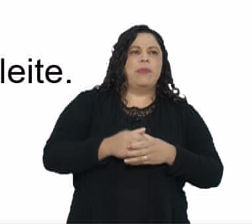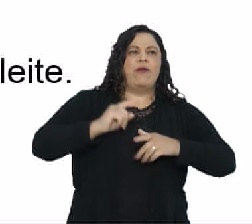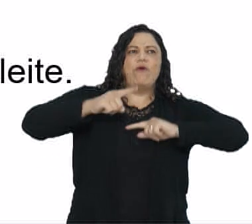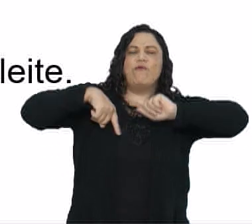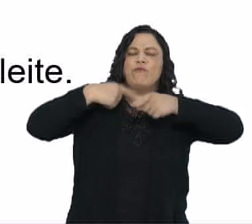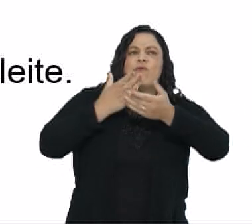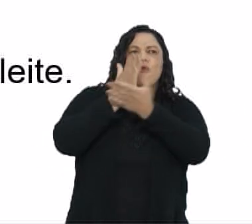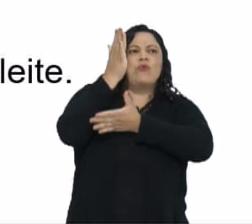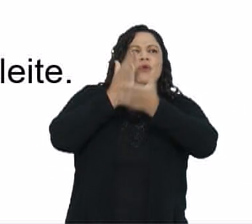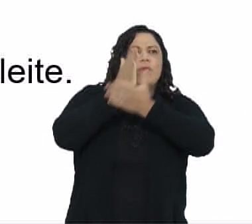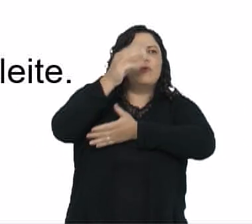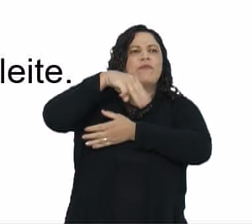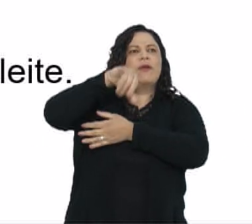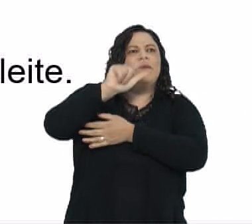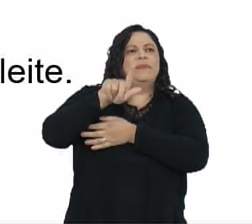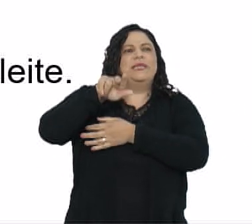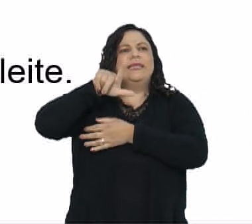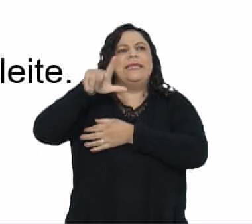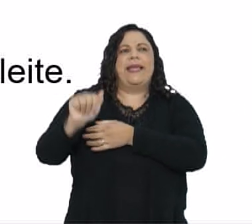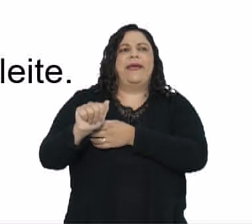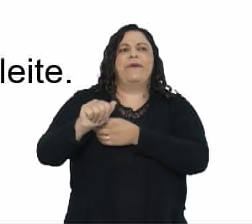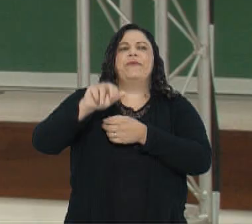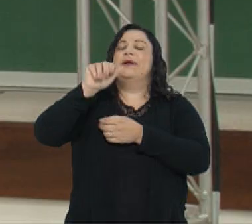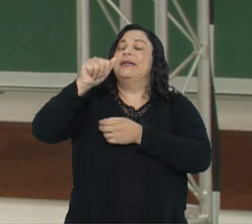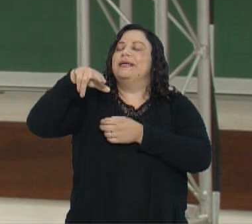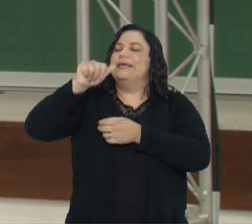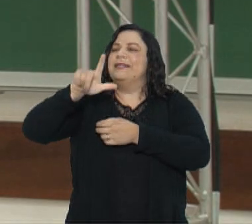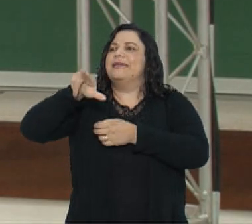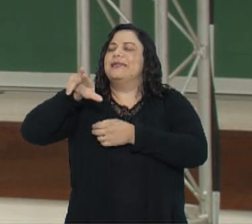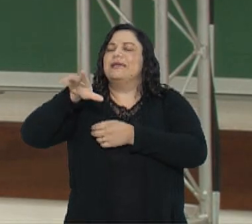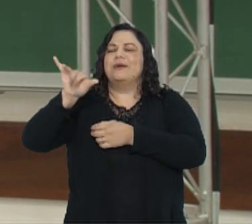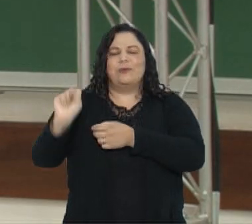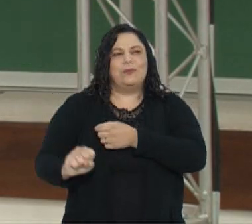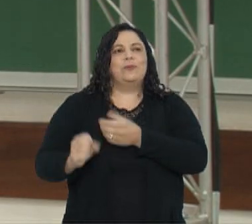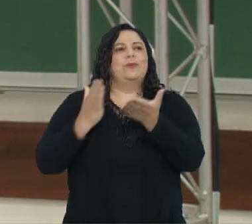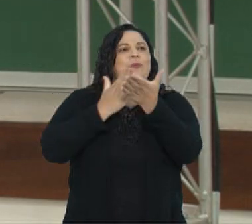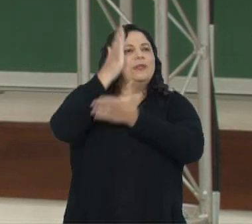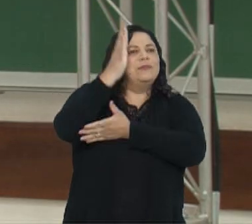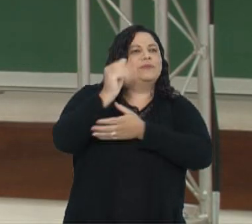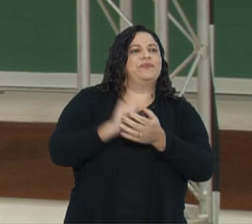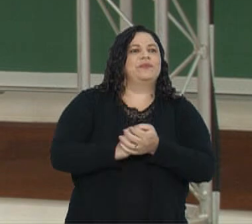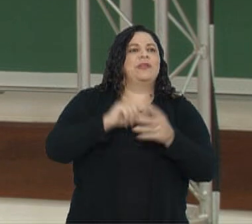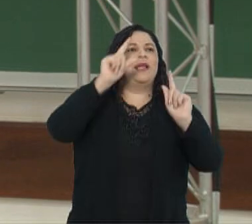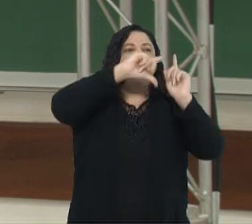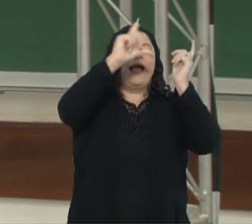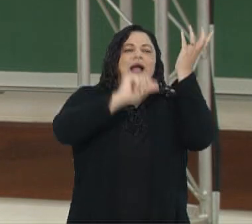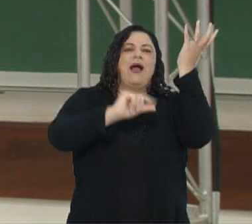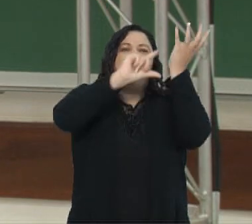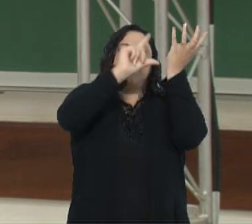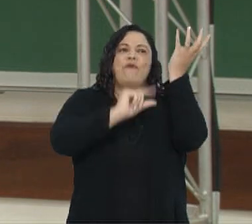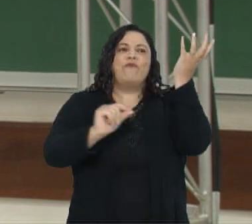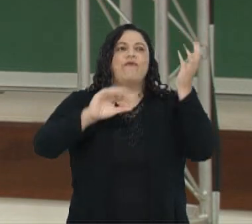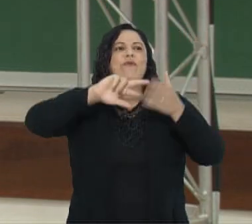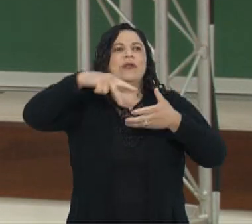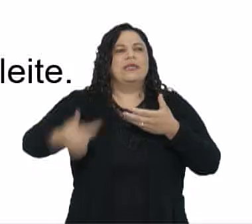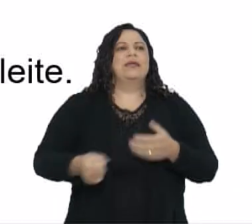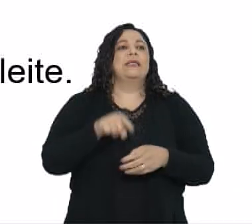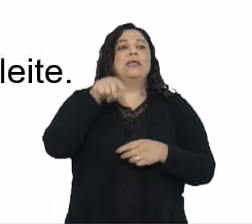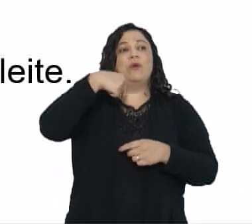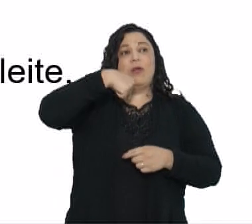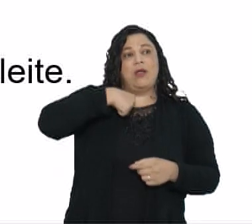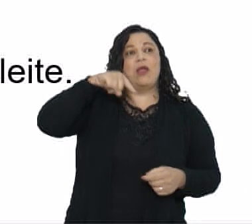você e o nosso gato gostamos muito de leite, né? Então, agora é com vocês. Um tempinho aí.